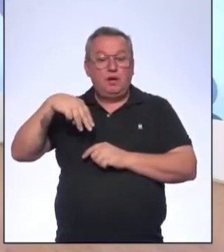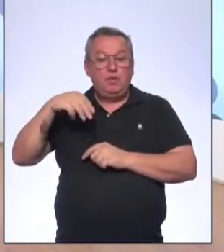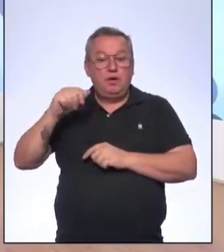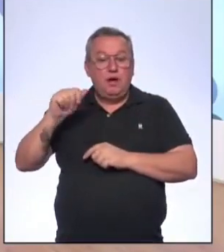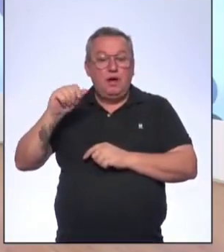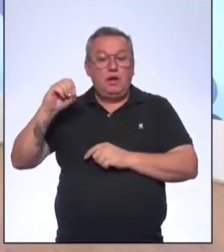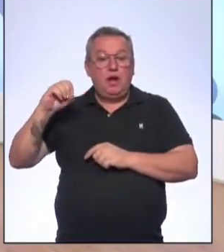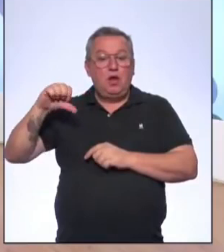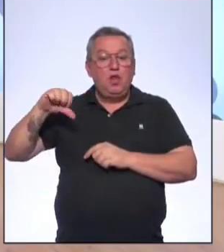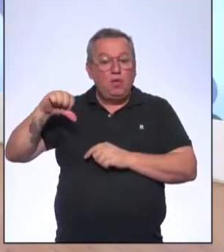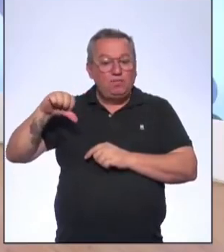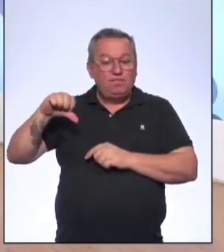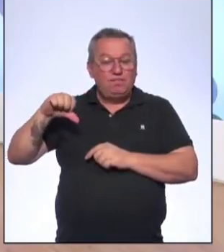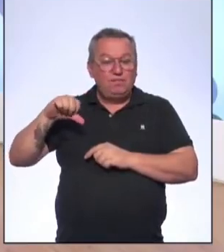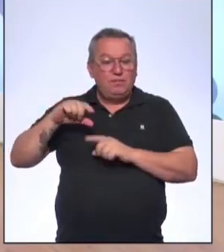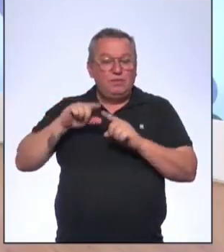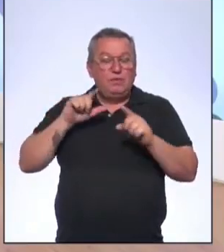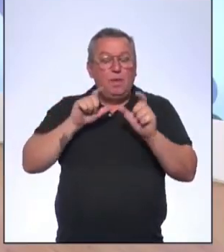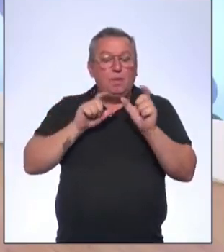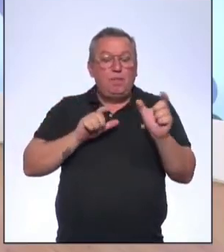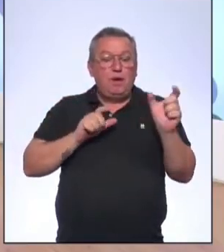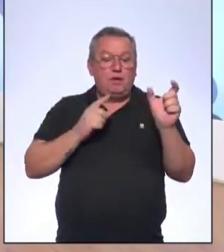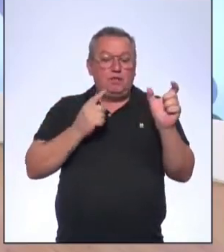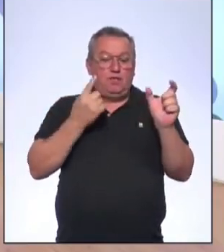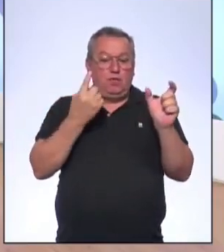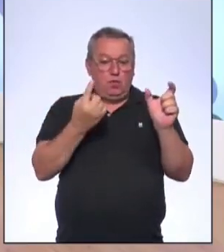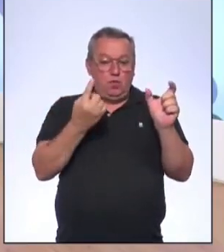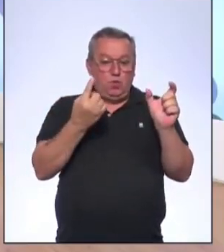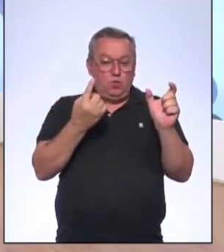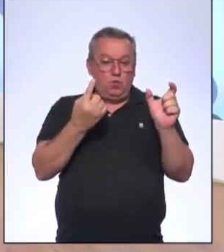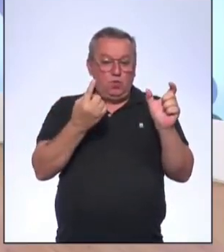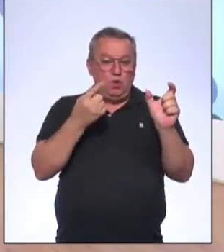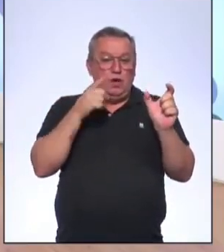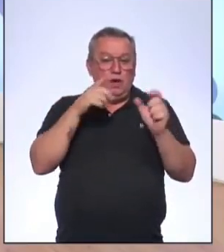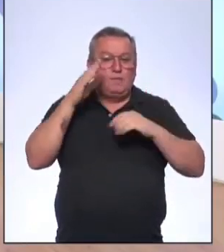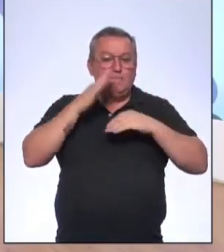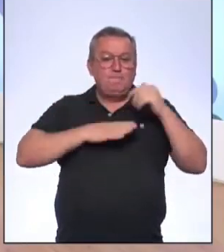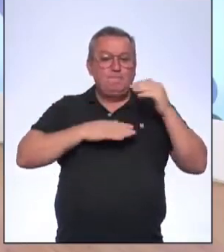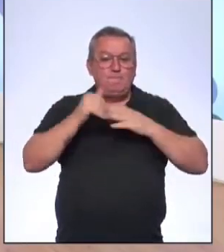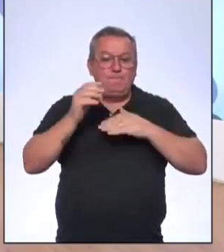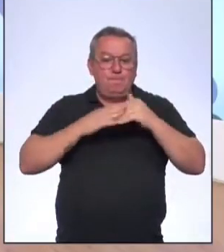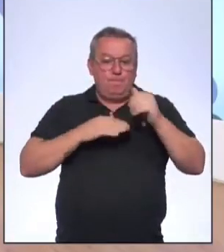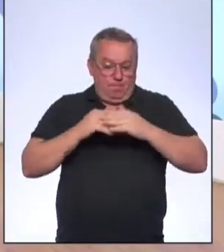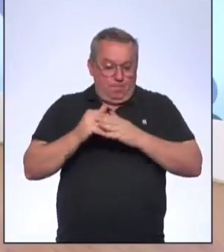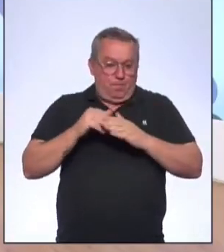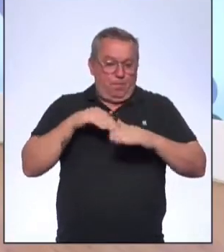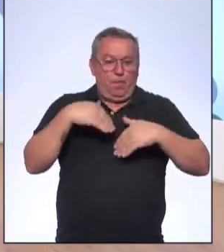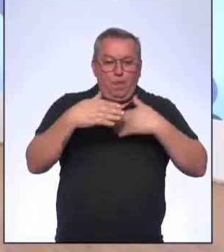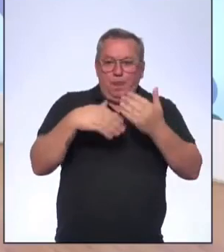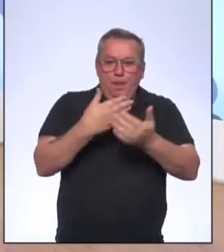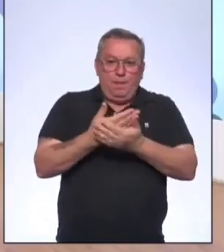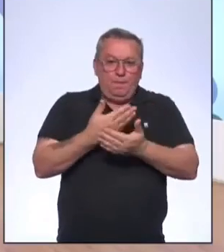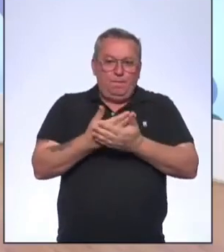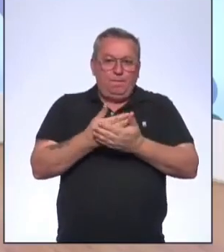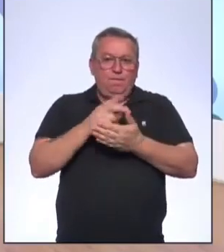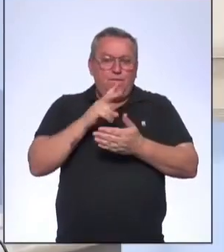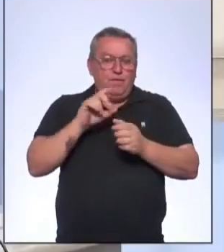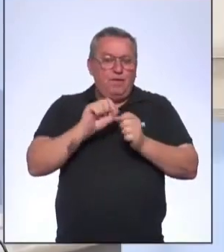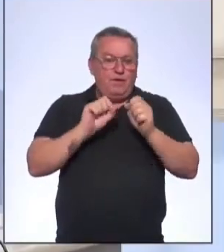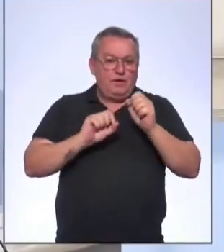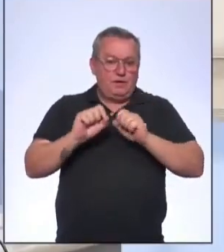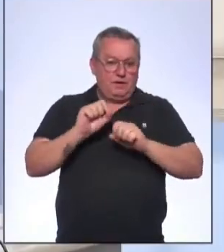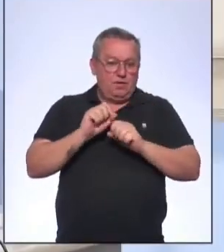EF07MA09. E a gente vai trabalhar a parte 1 dessa habilidade, né? No decorrer das aulas aí a gente vai